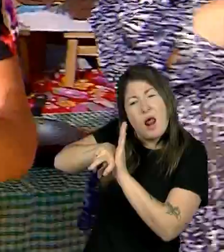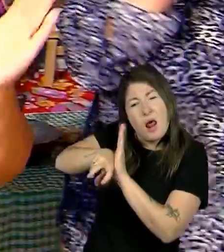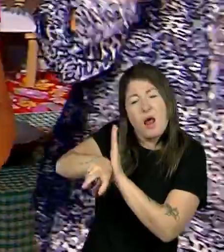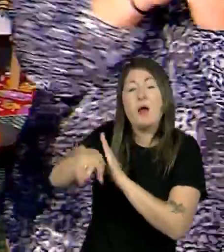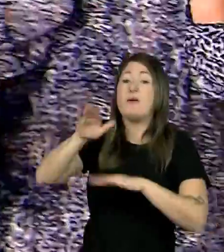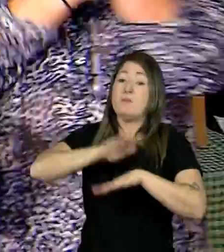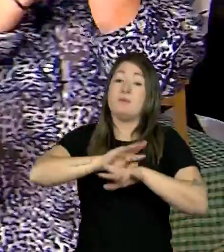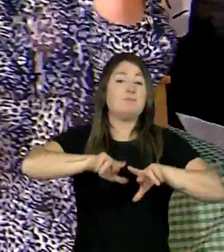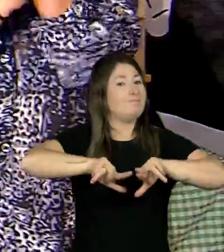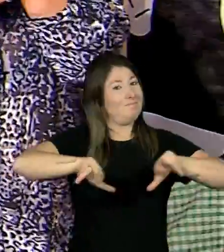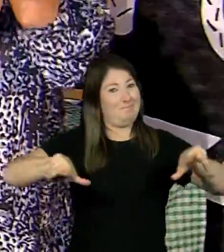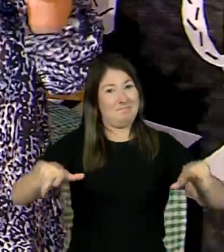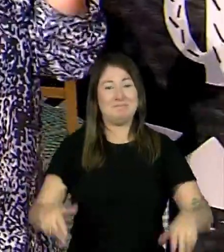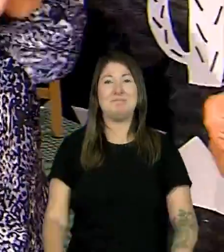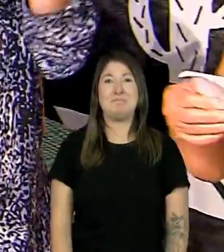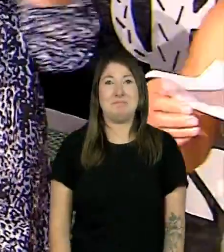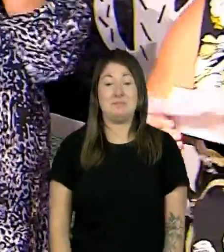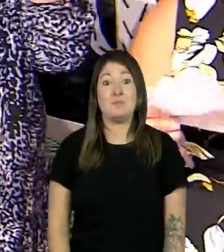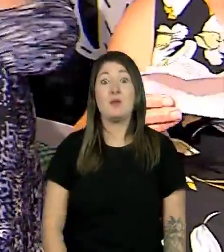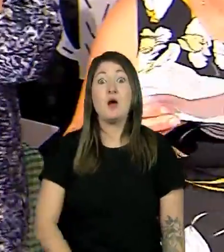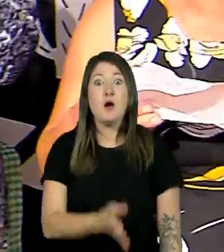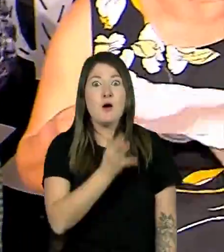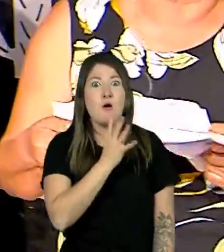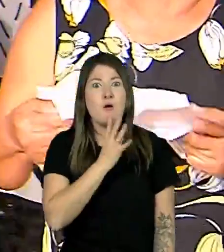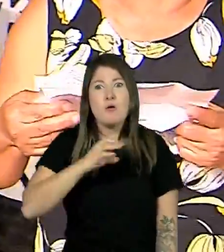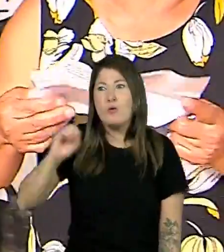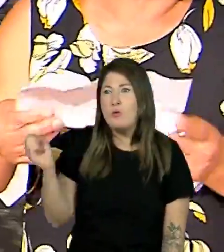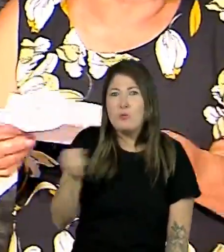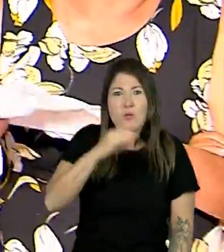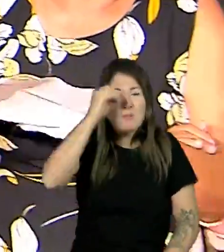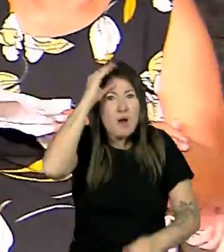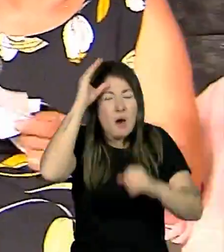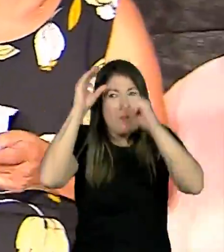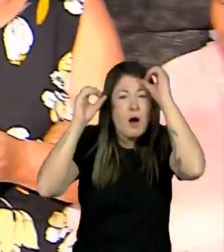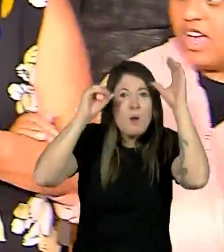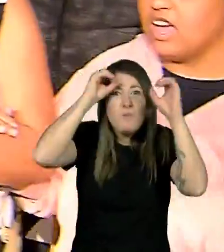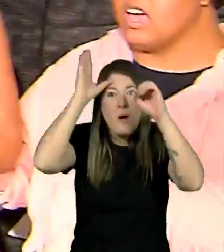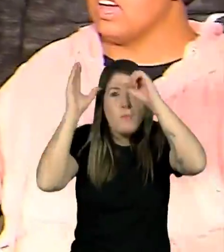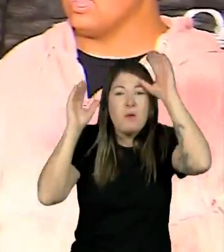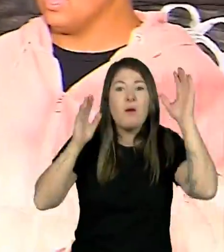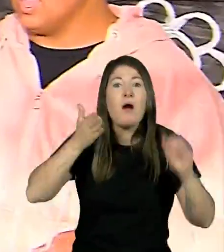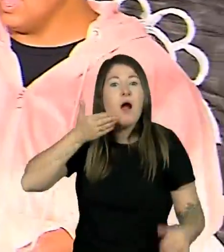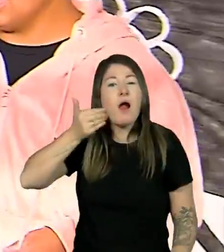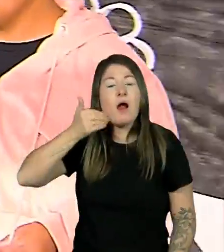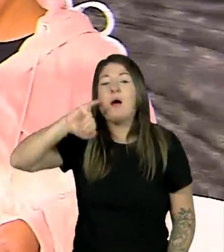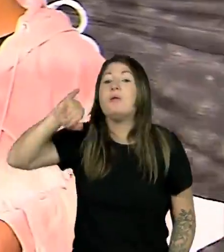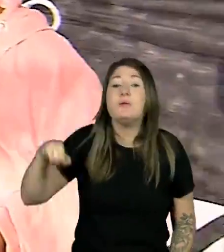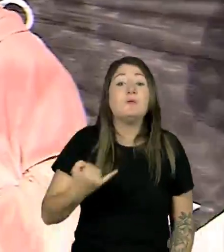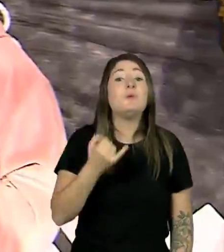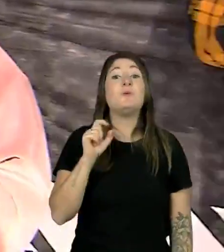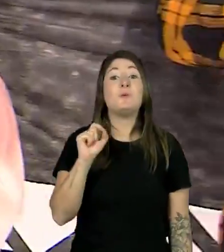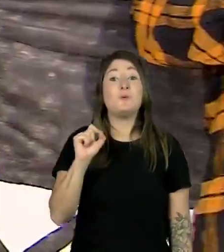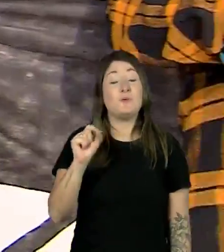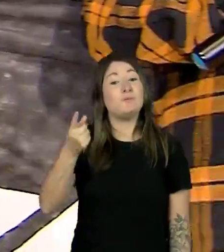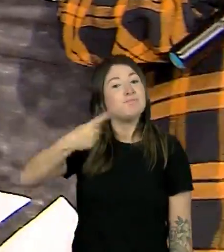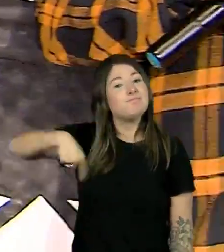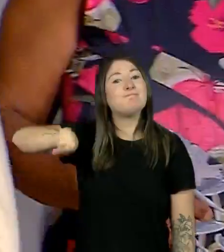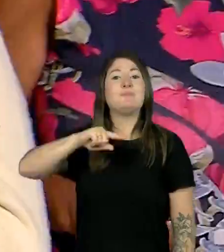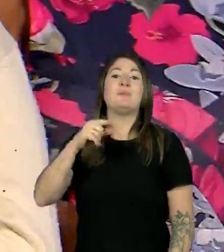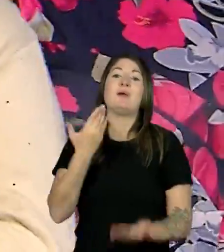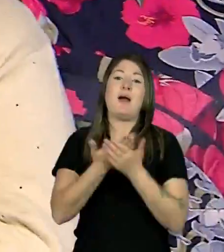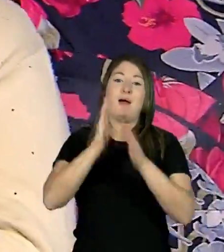gratificante. Novos conhecimentos e oportunidades, fazendo toda a diferença na vida destes